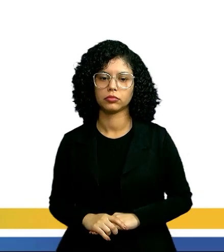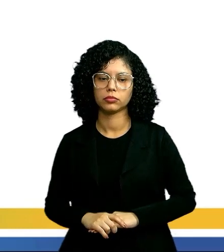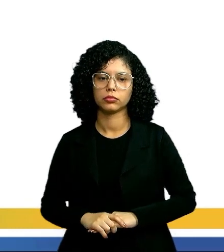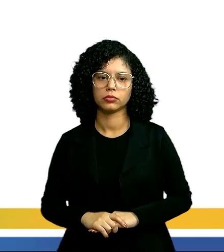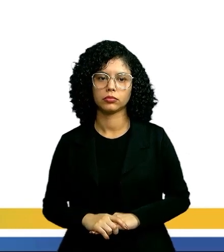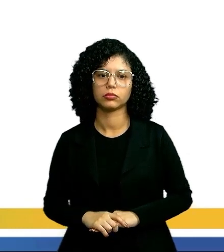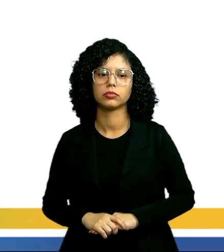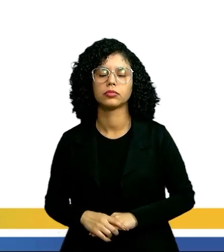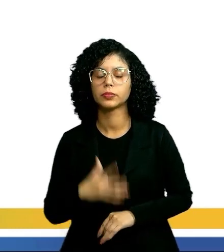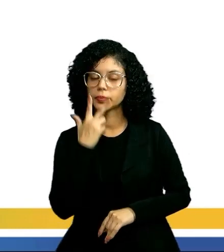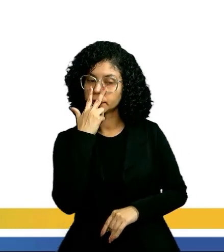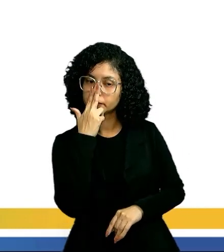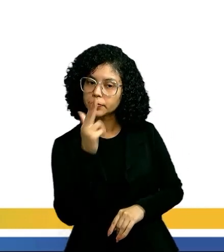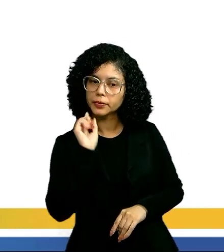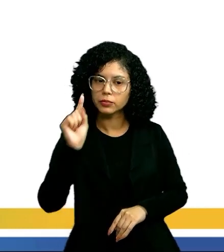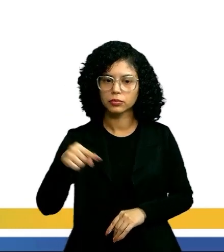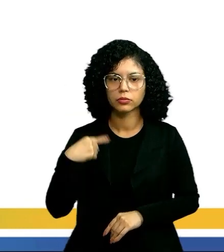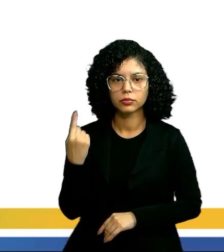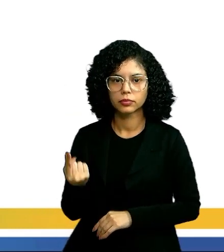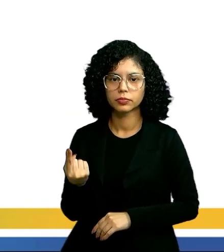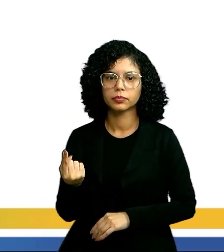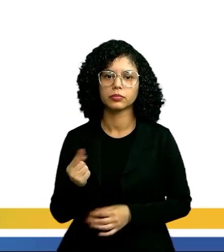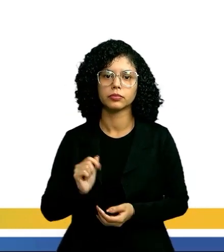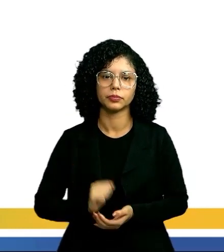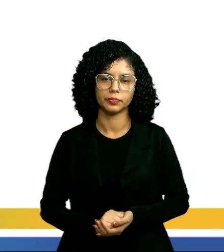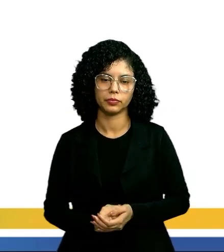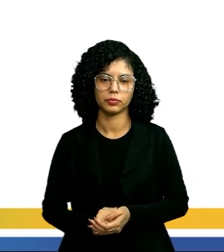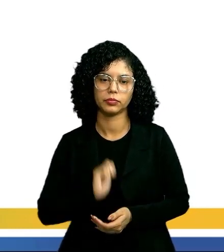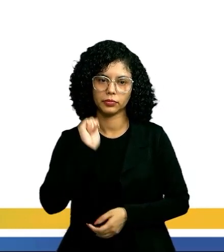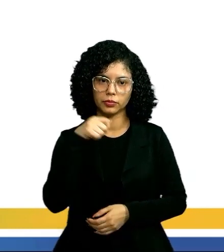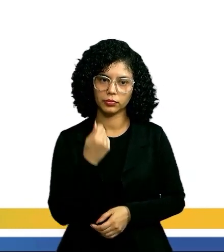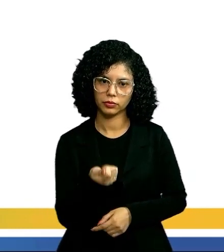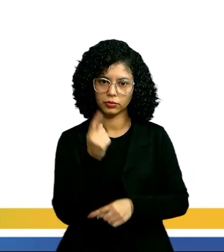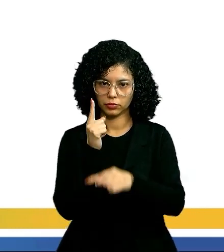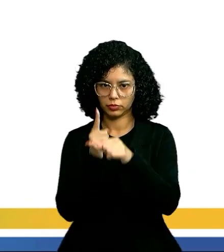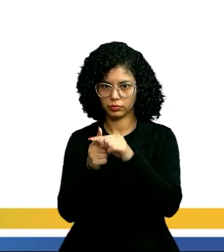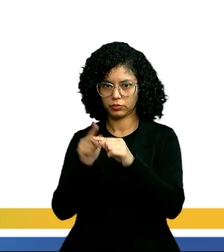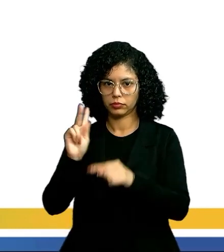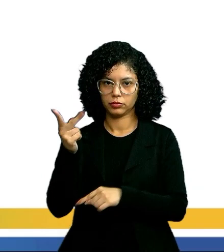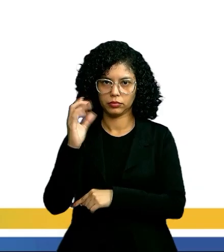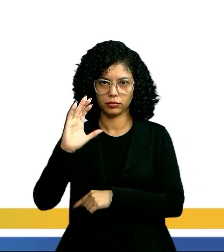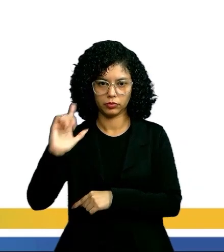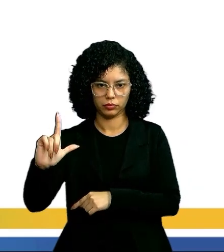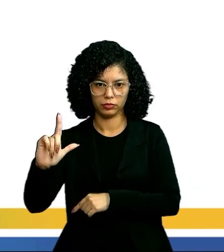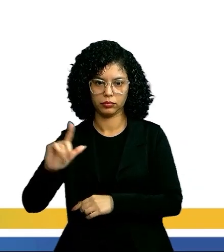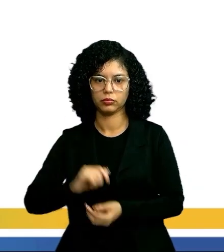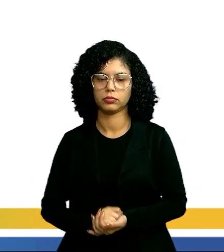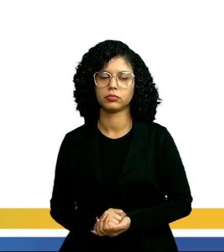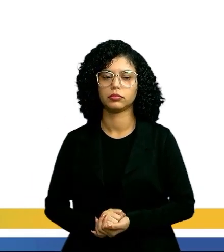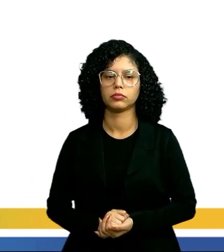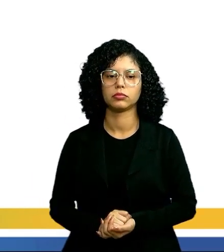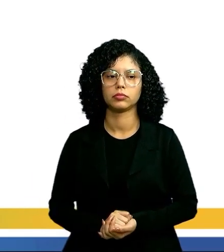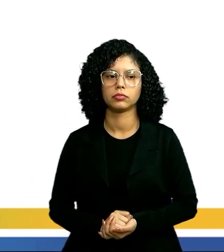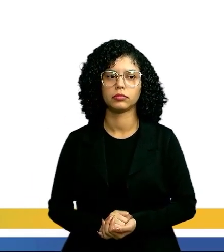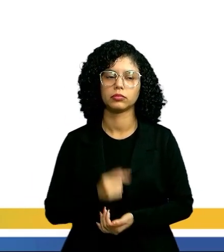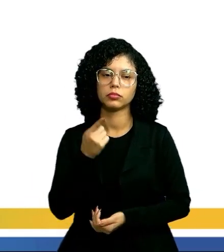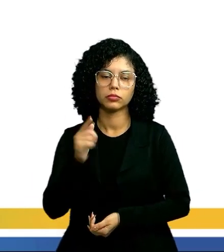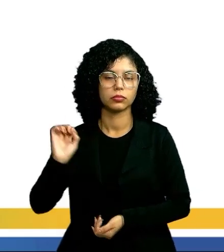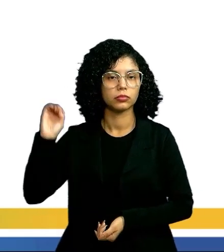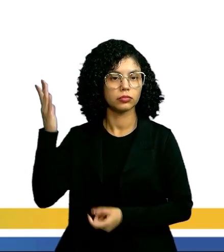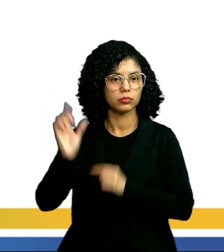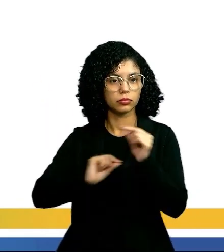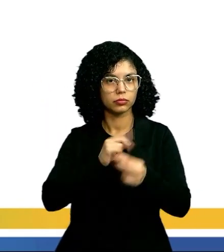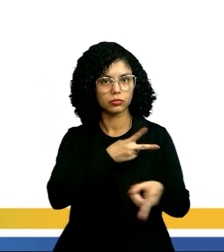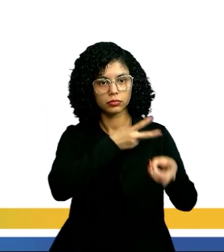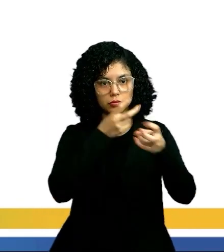com o cloro que aparece lá depois da setinha, o sinalzinho de mais e o HCl. Então, nesse caso